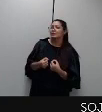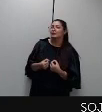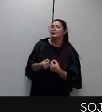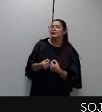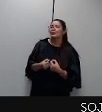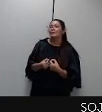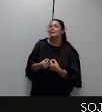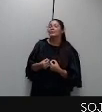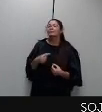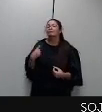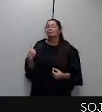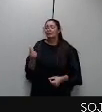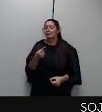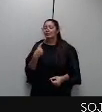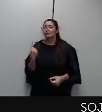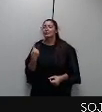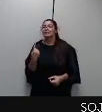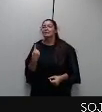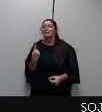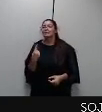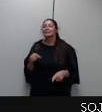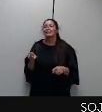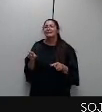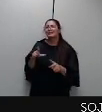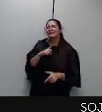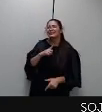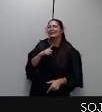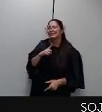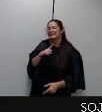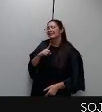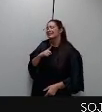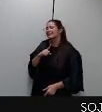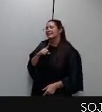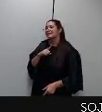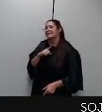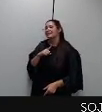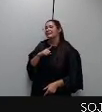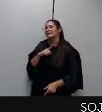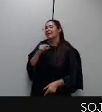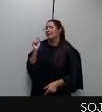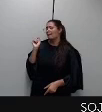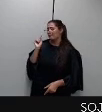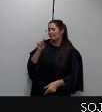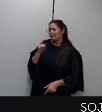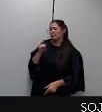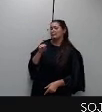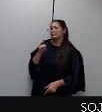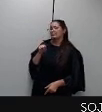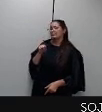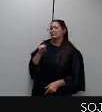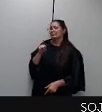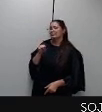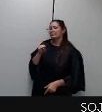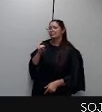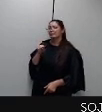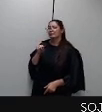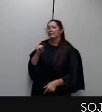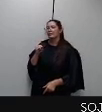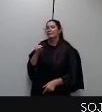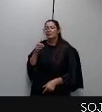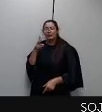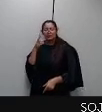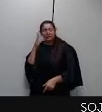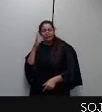tem tem apontado na em casos assemelhados já temos alguns